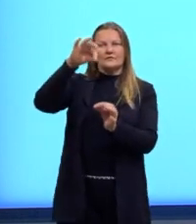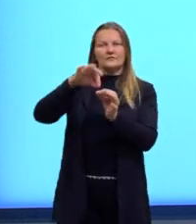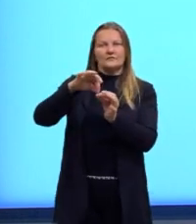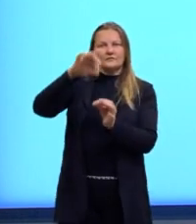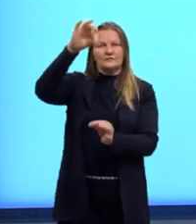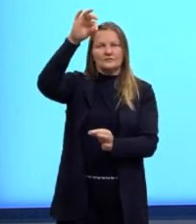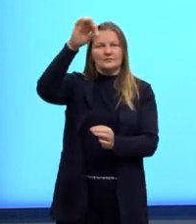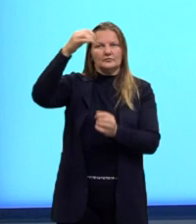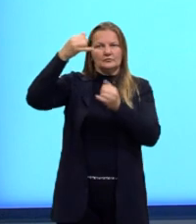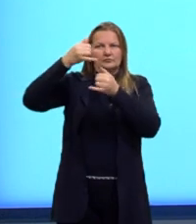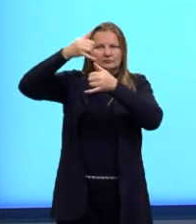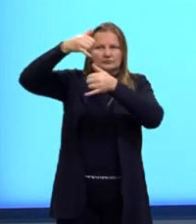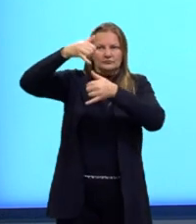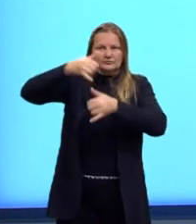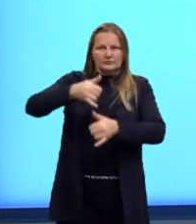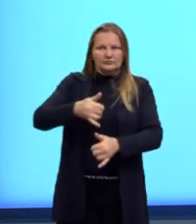fio.